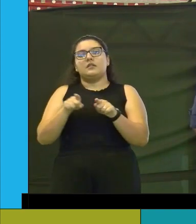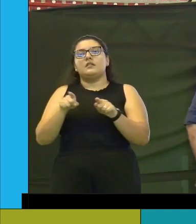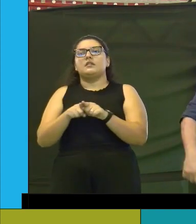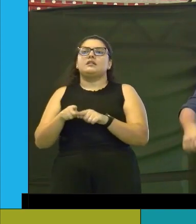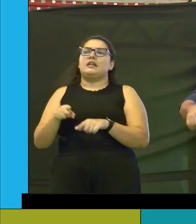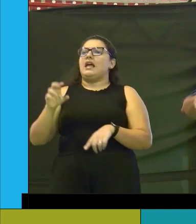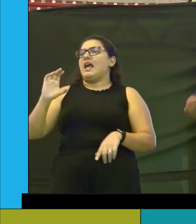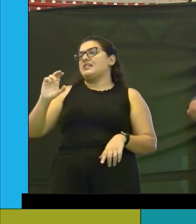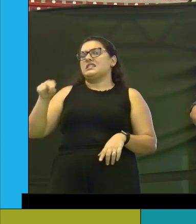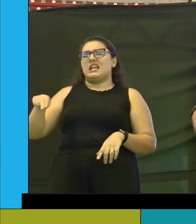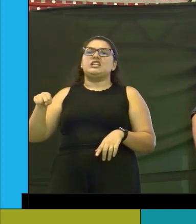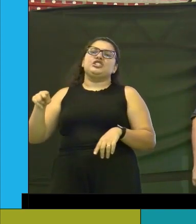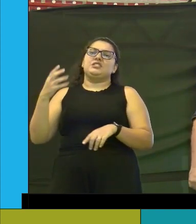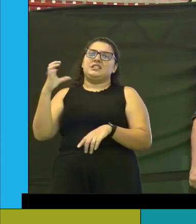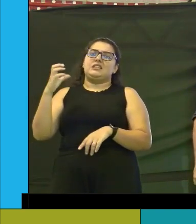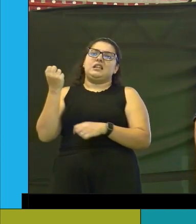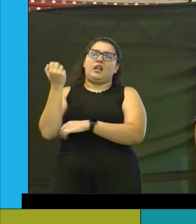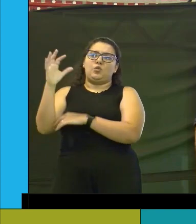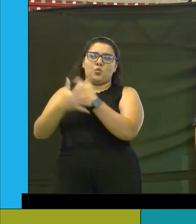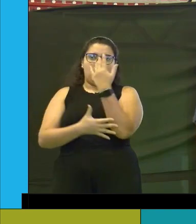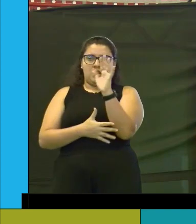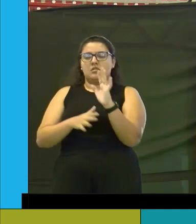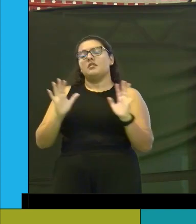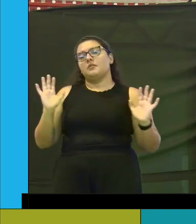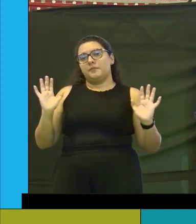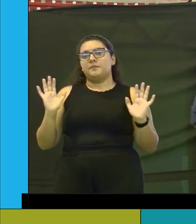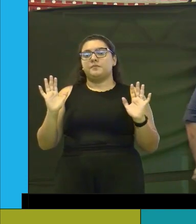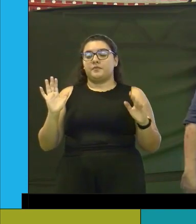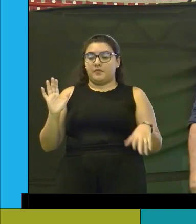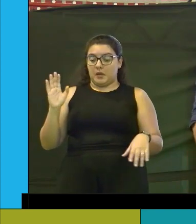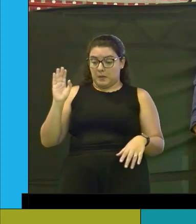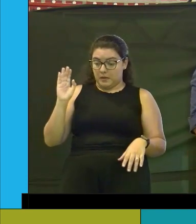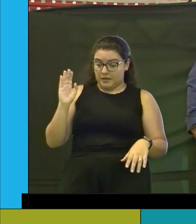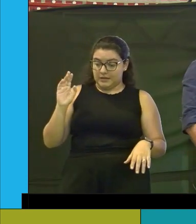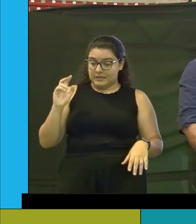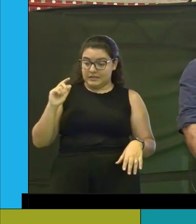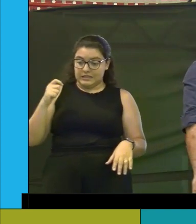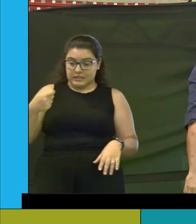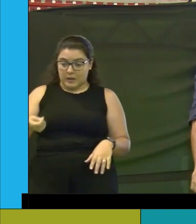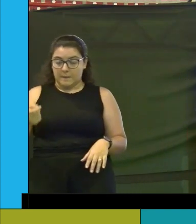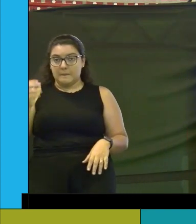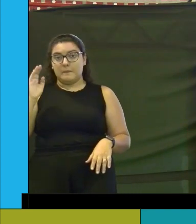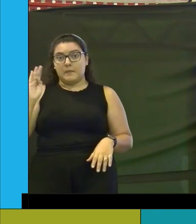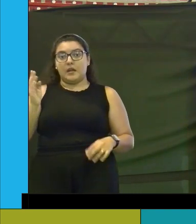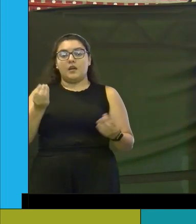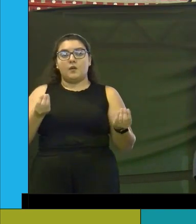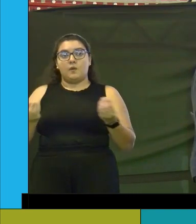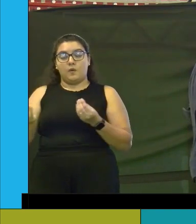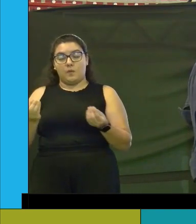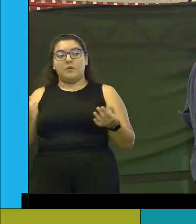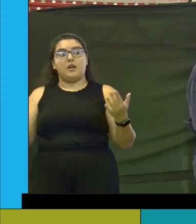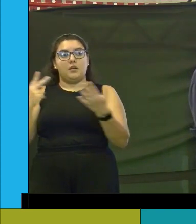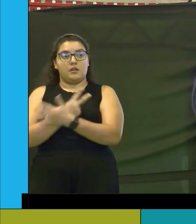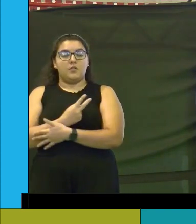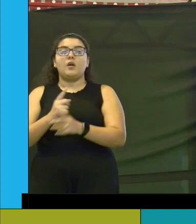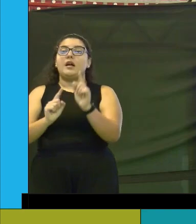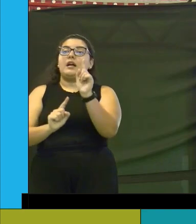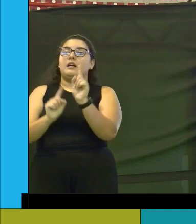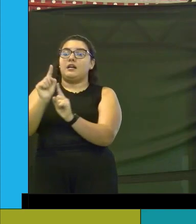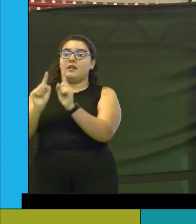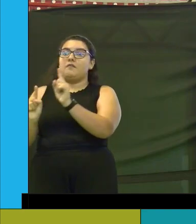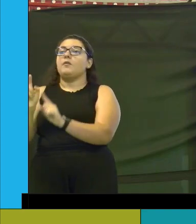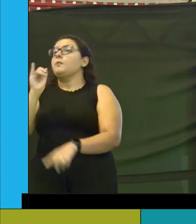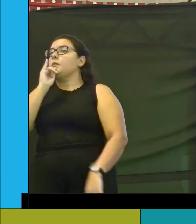da natureza, na prova de física. O B, o sinal dele é o que ocorre com o gráfico